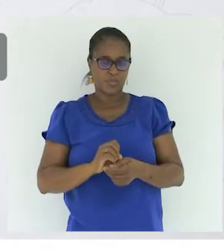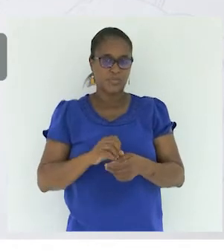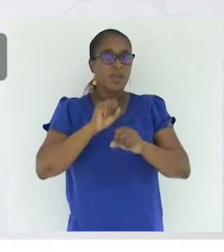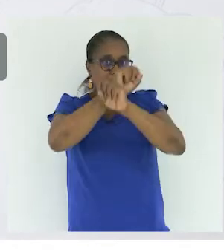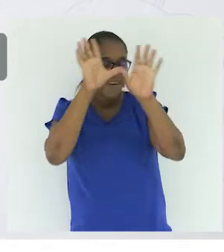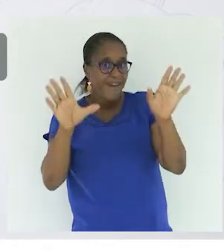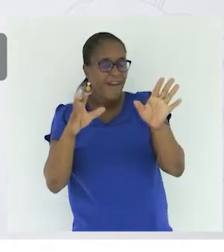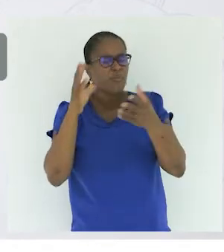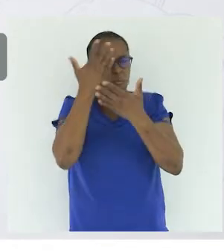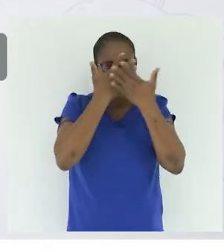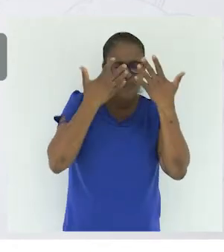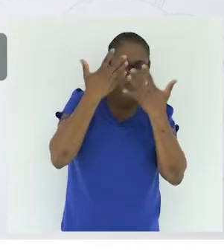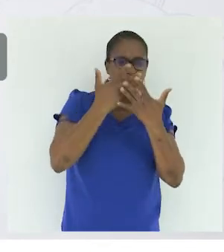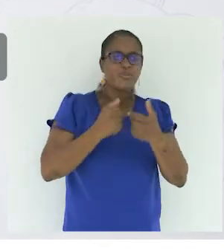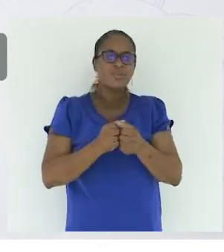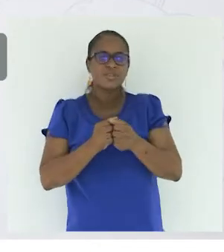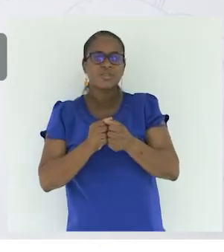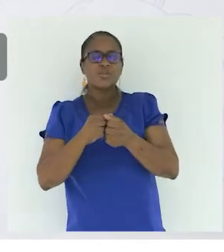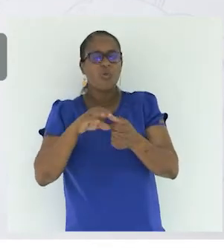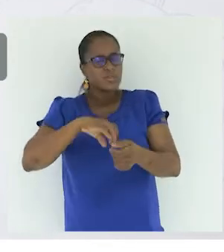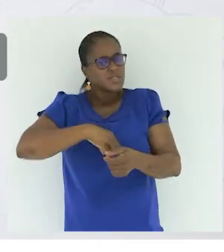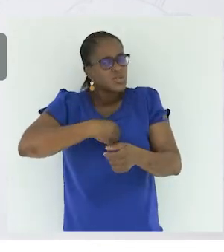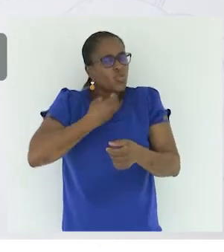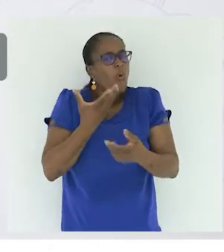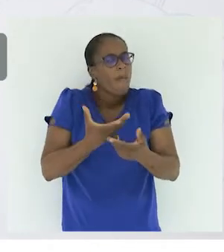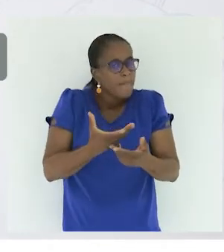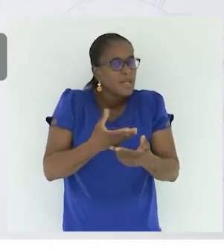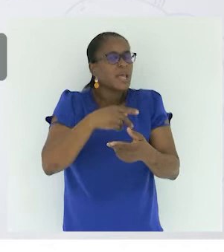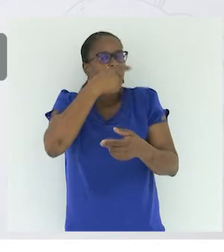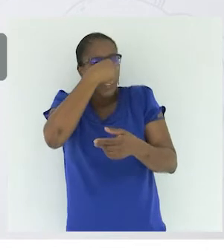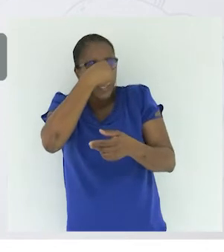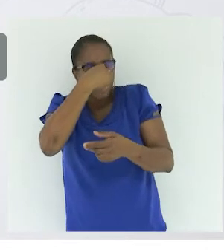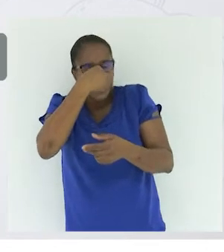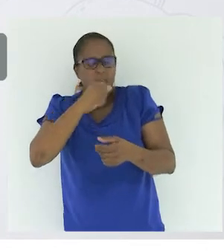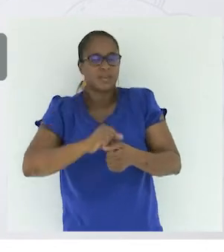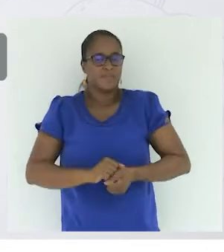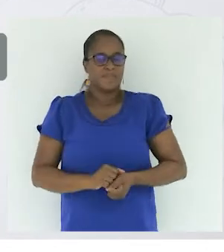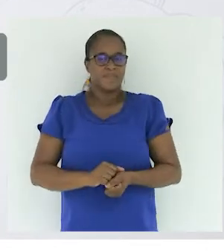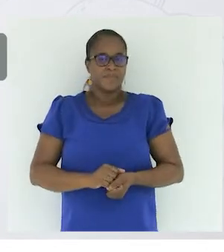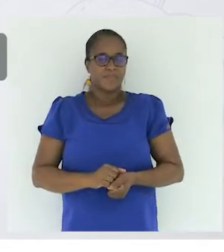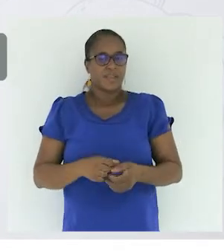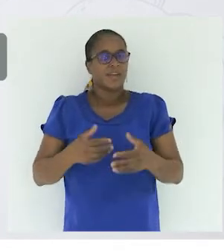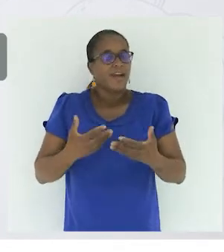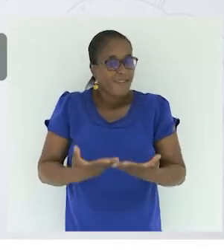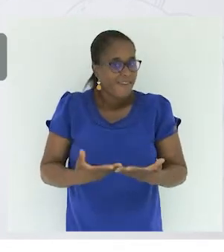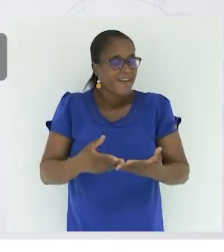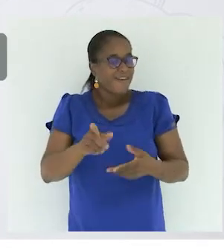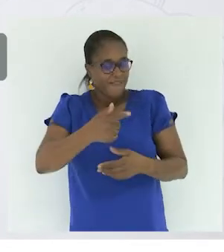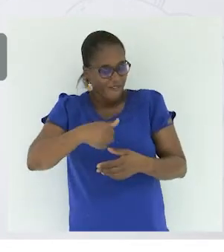Claro, se confundem com os sintomas da gripe. Vamos